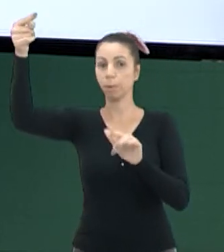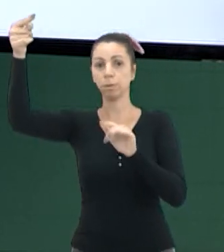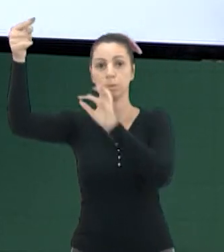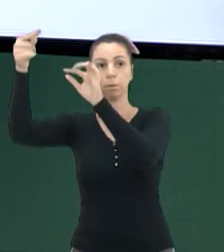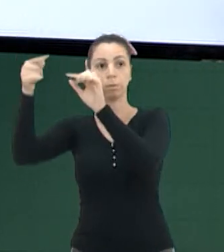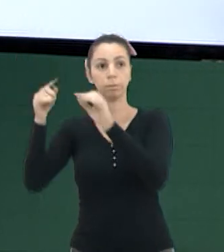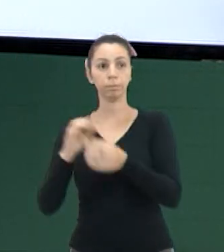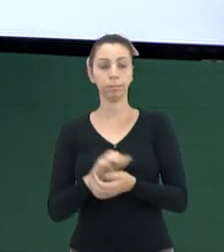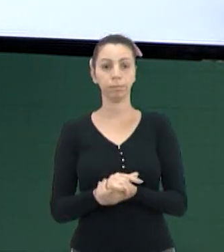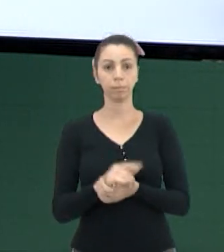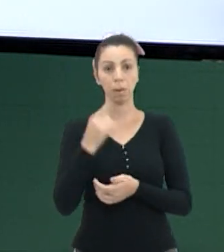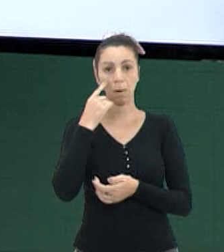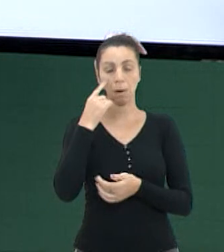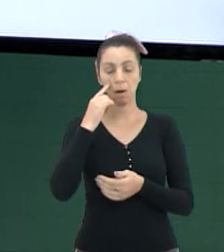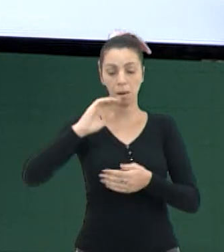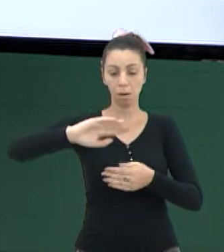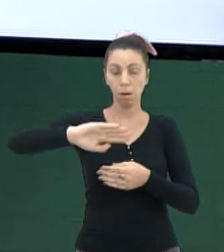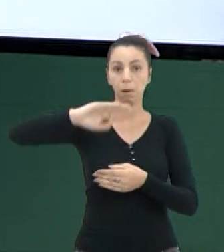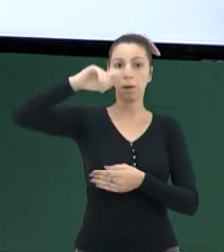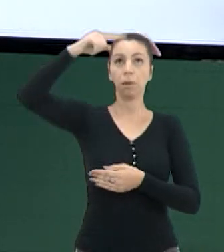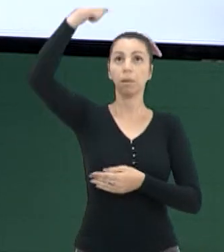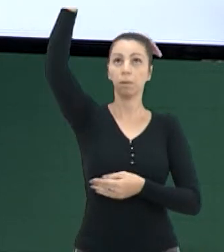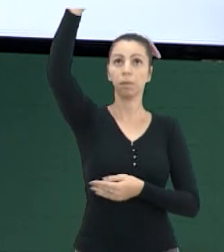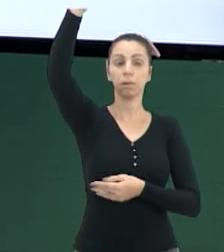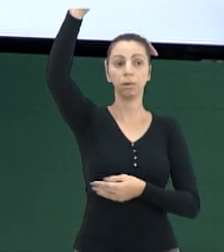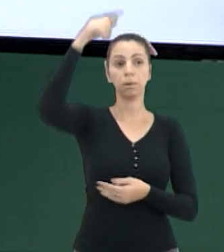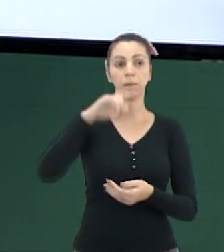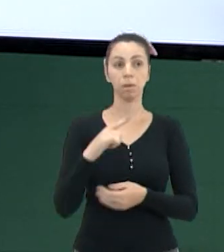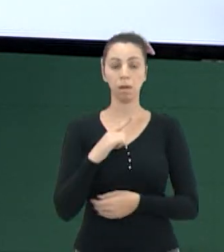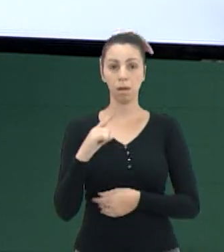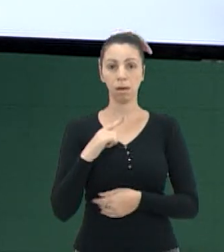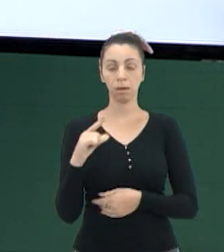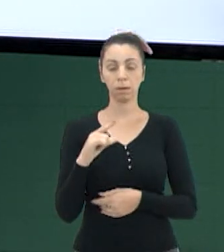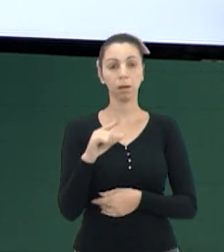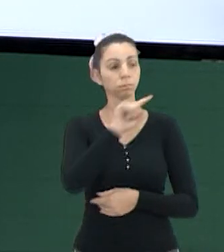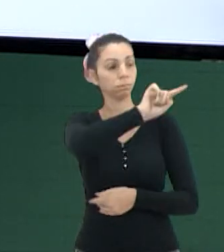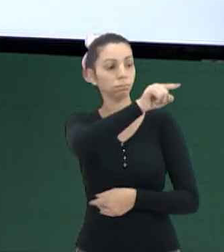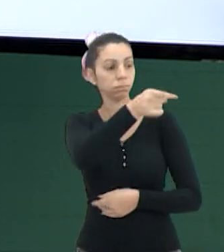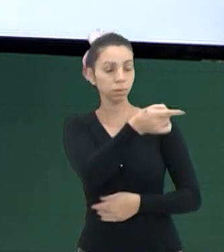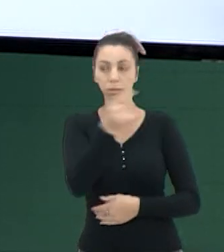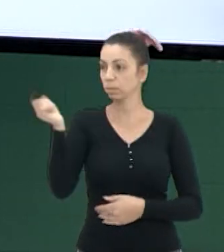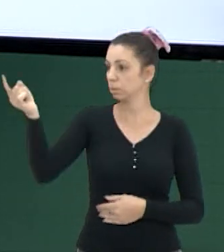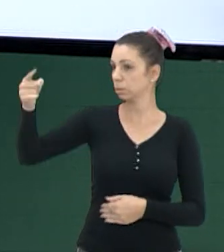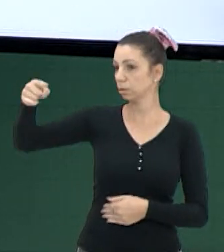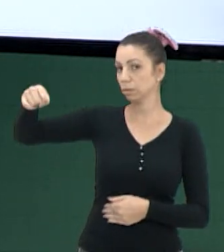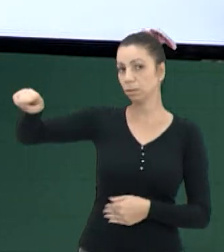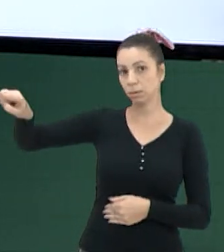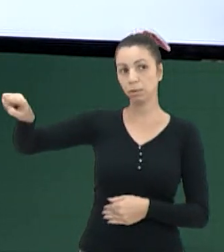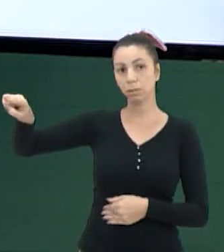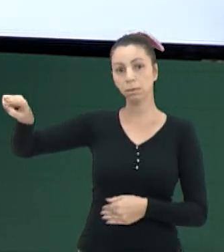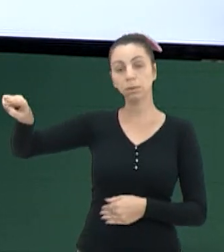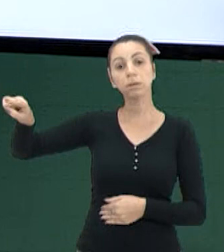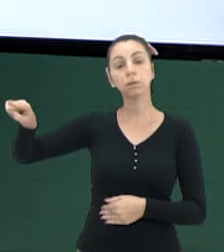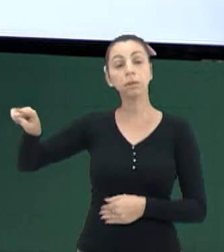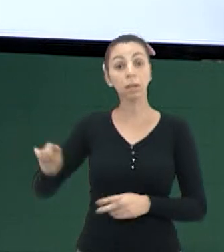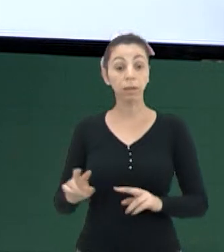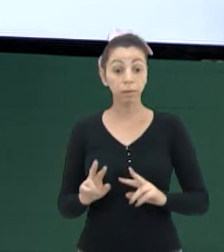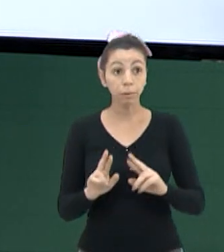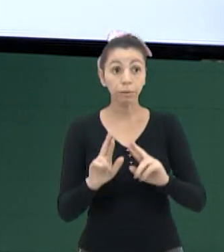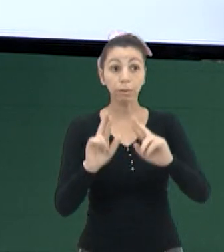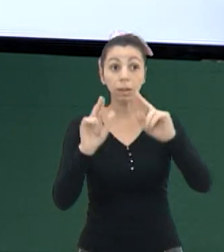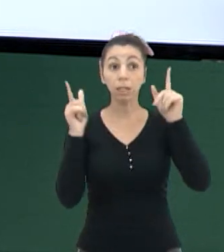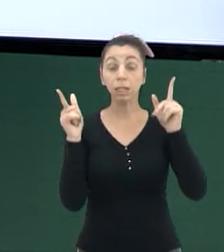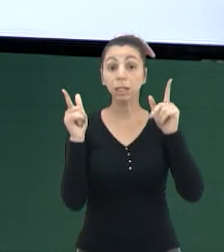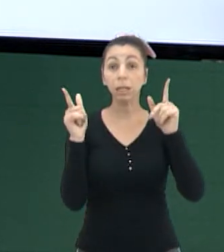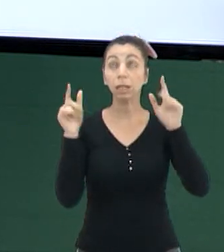vértice, né, estão vendo? Então, eu tenho a base, eu tenho os ângulos adjacentes a essa base, que é diferente